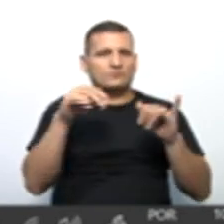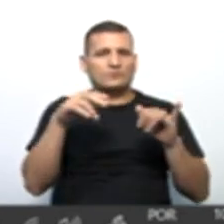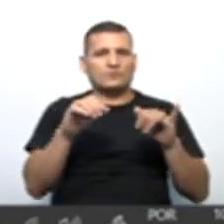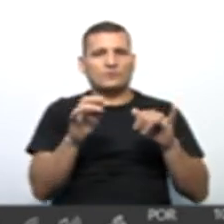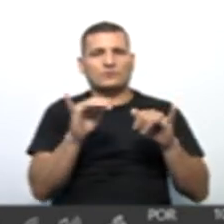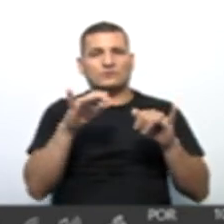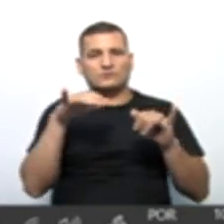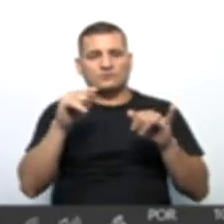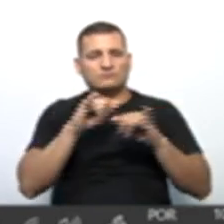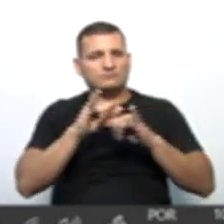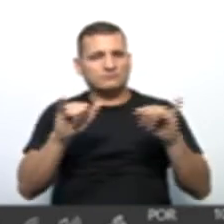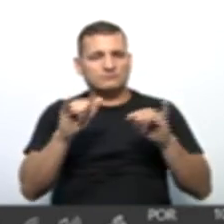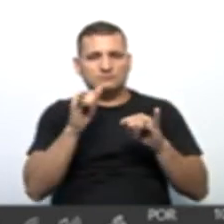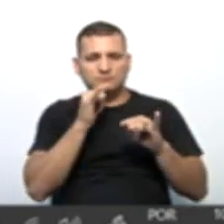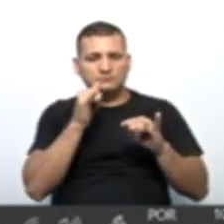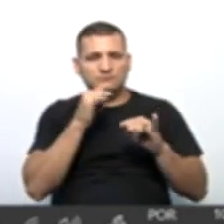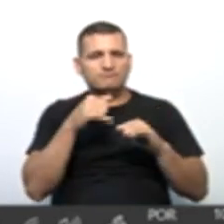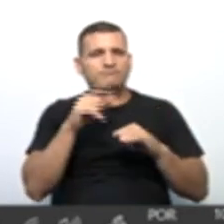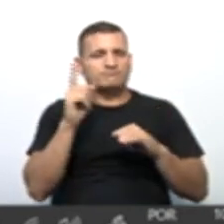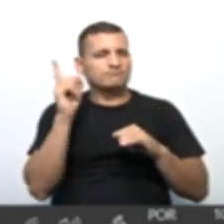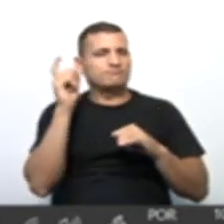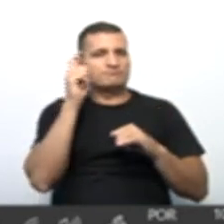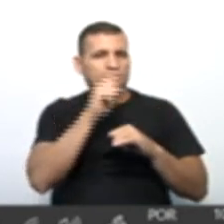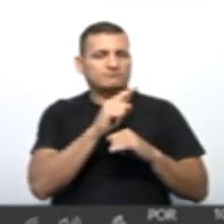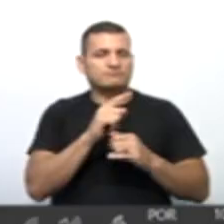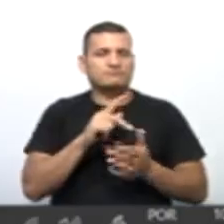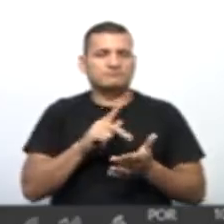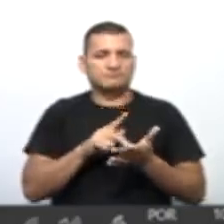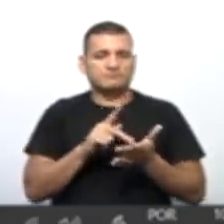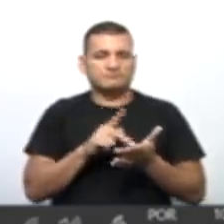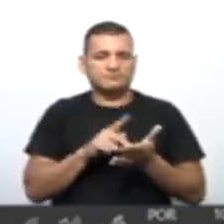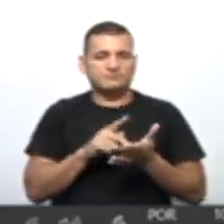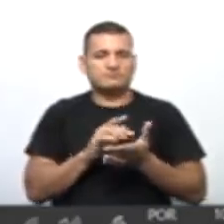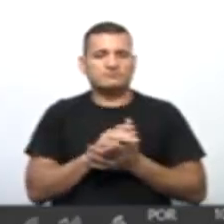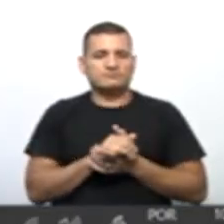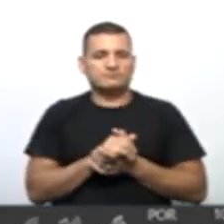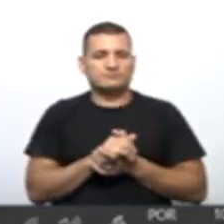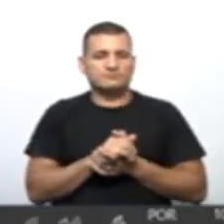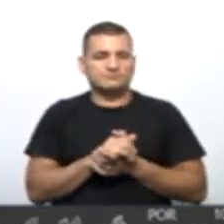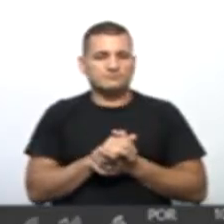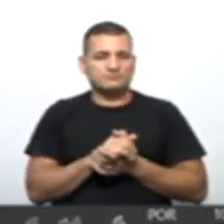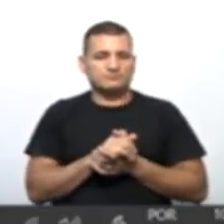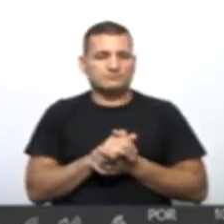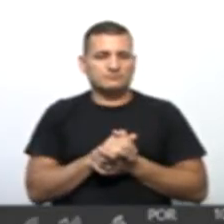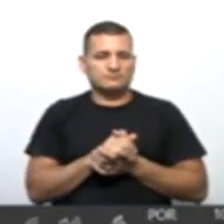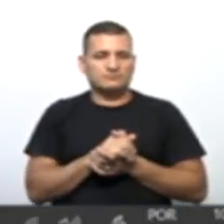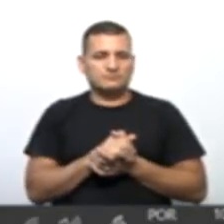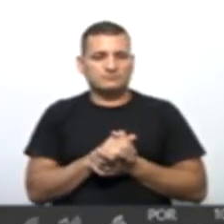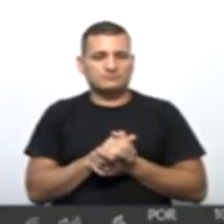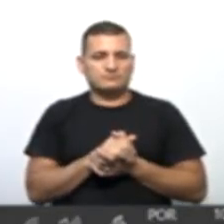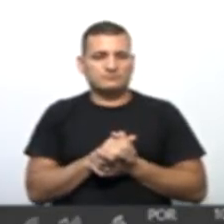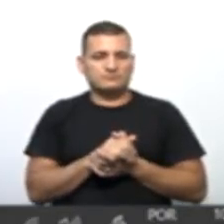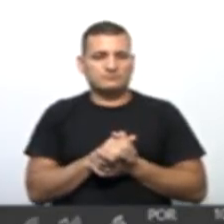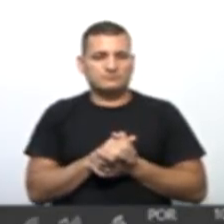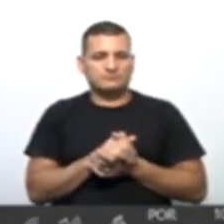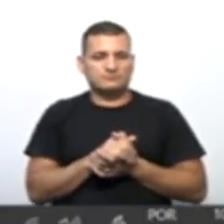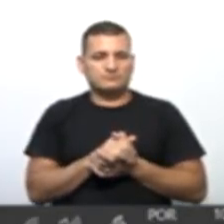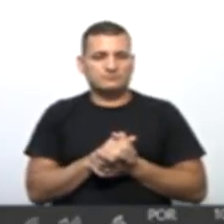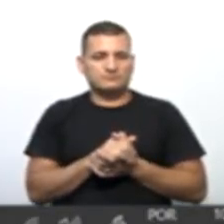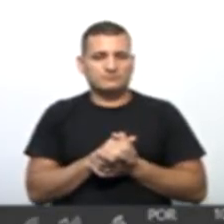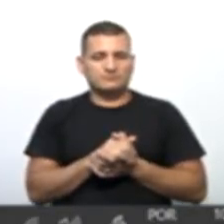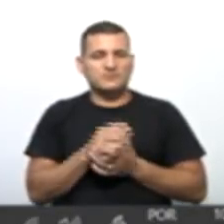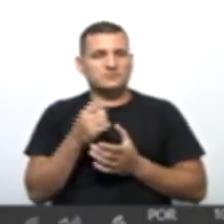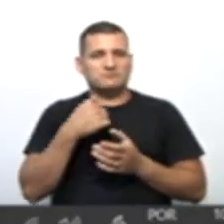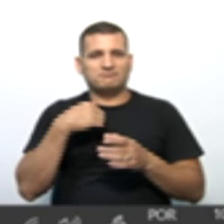formatação eu seria um pouco complicado seriam rafael um site de notícias falido que ninguém lê nada eu - é o primeiro do tipo